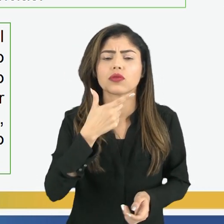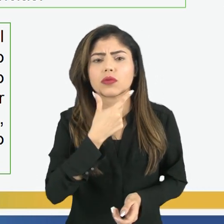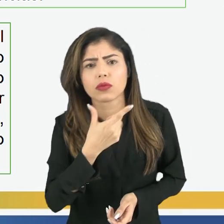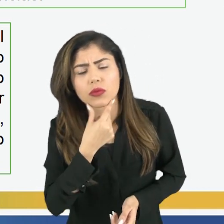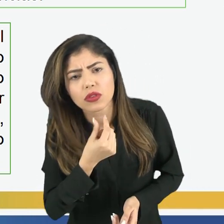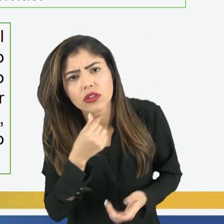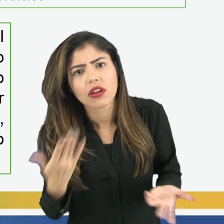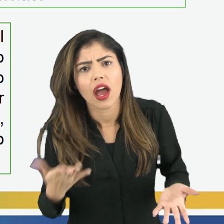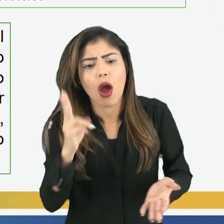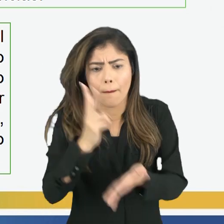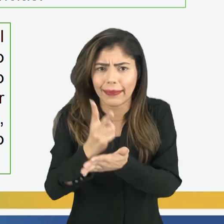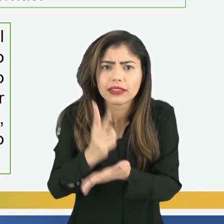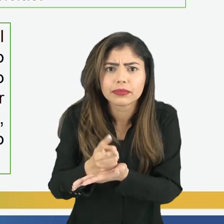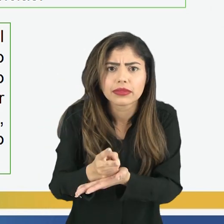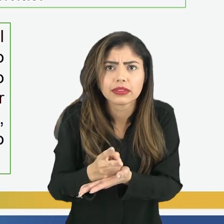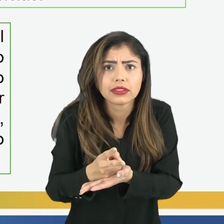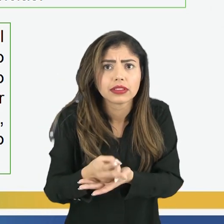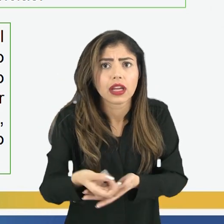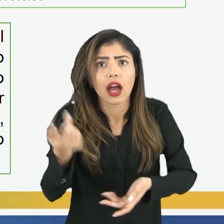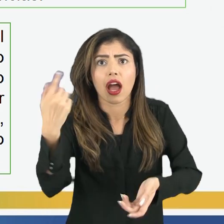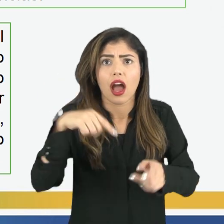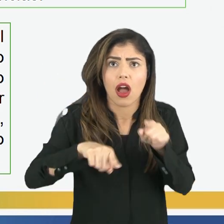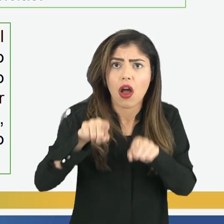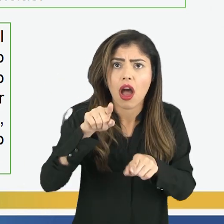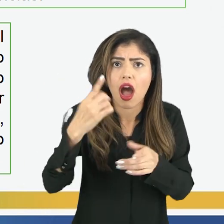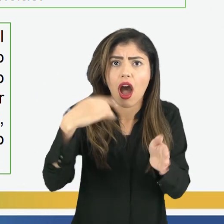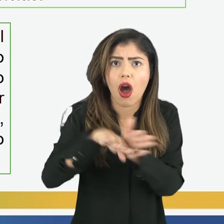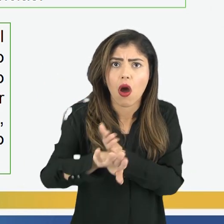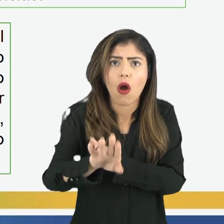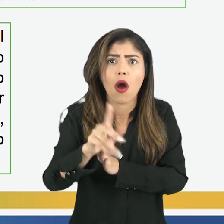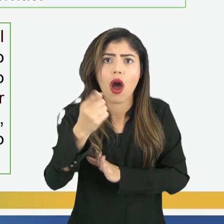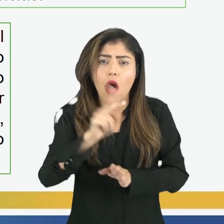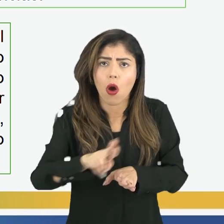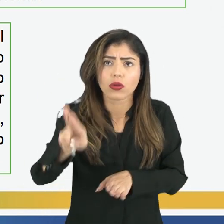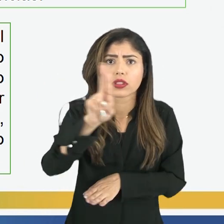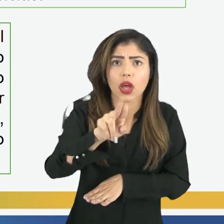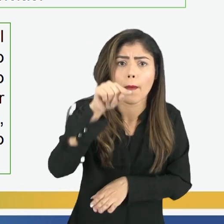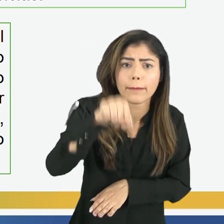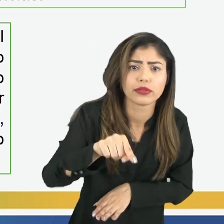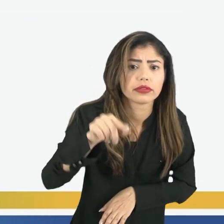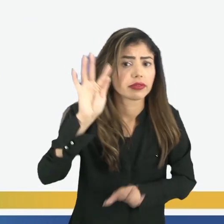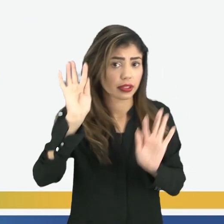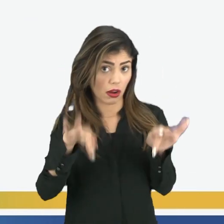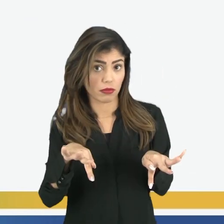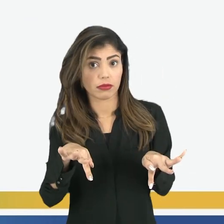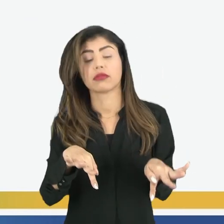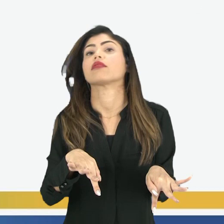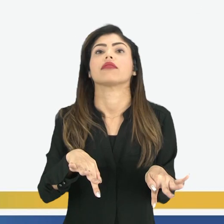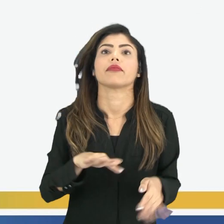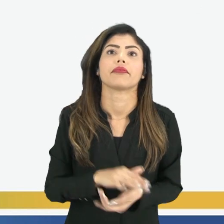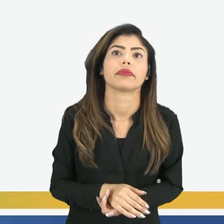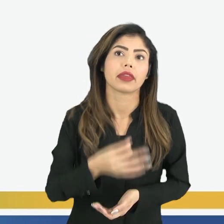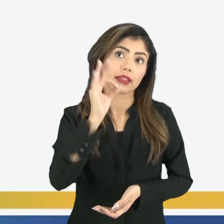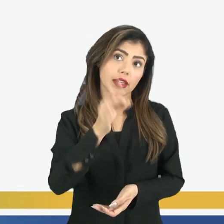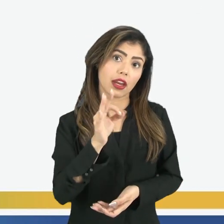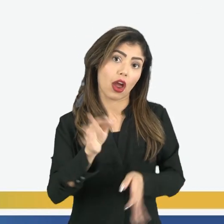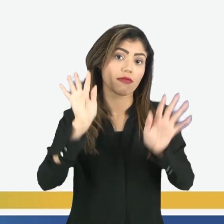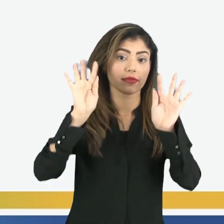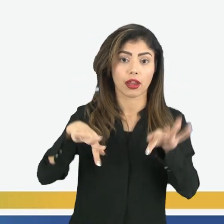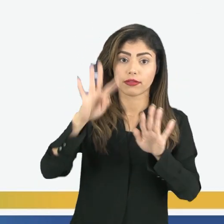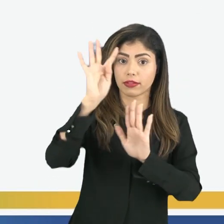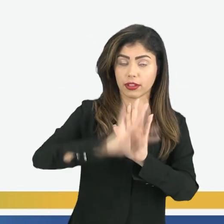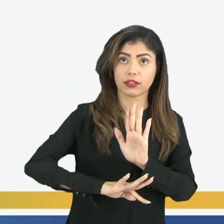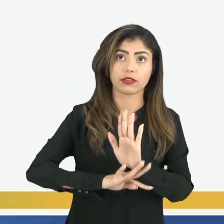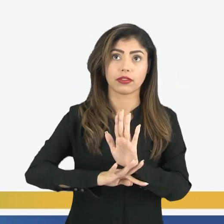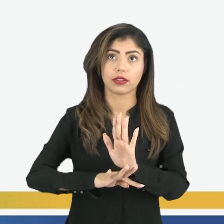O efeito seria o mesmo caso o autor optasse, por exemplo, por utilizar um ponto final? Certamente, o ponto final